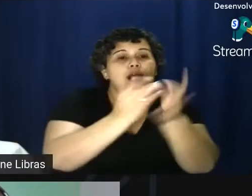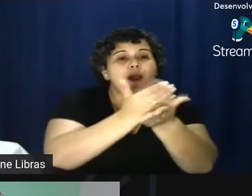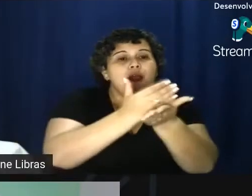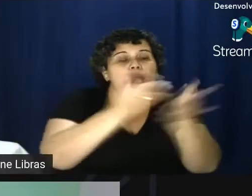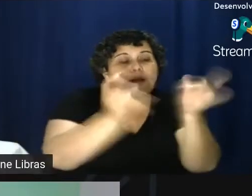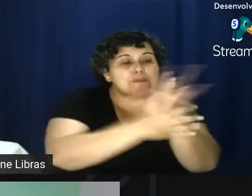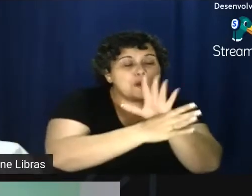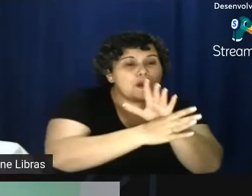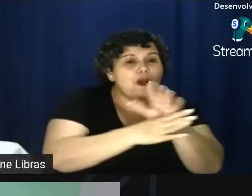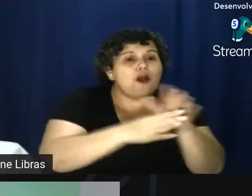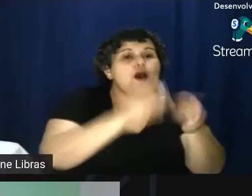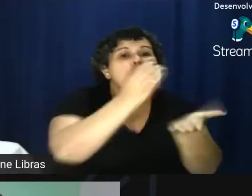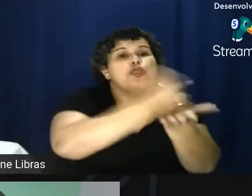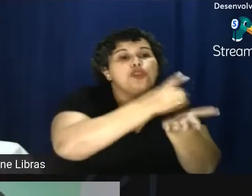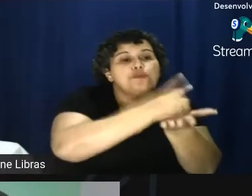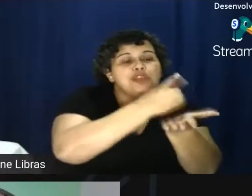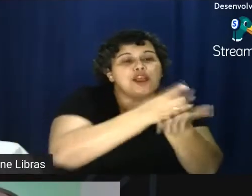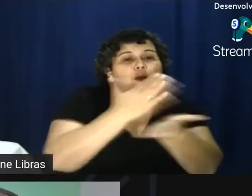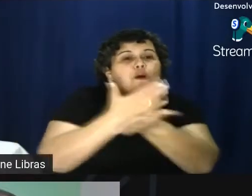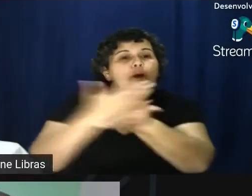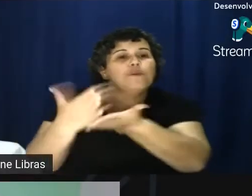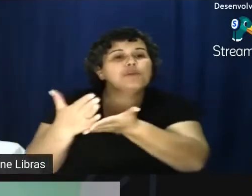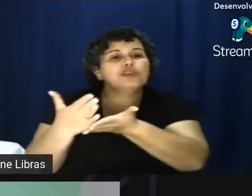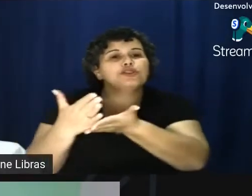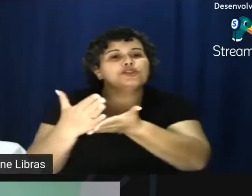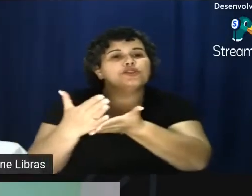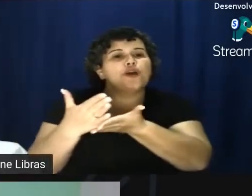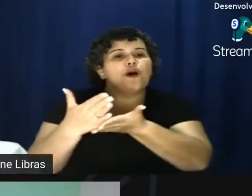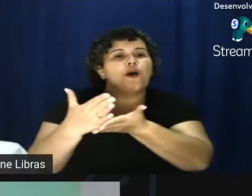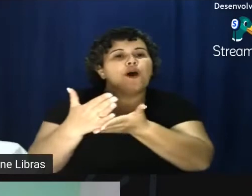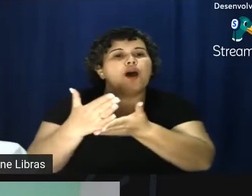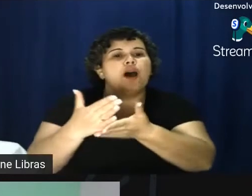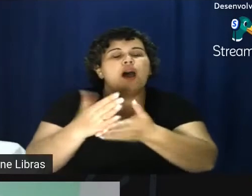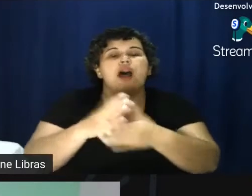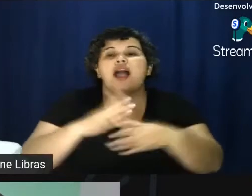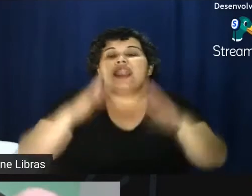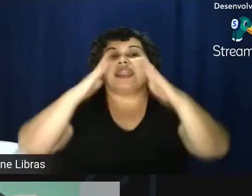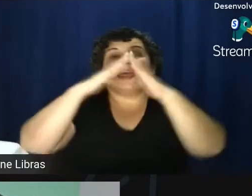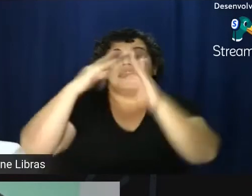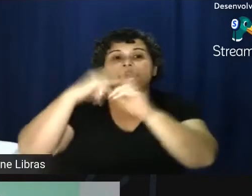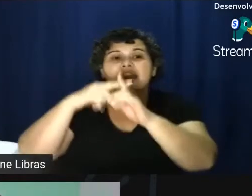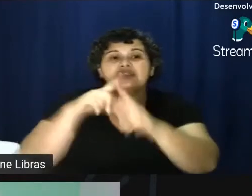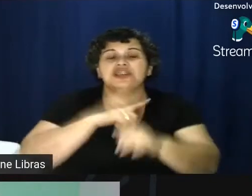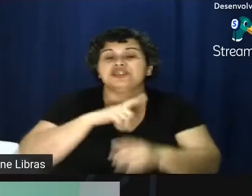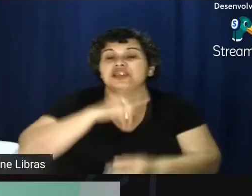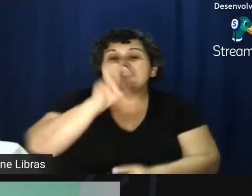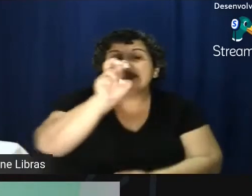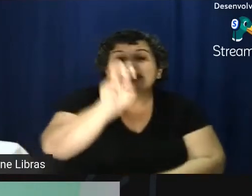doente. nossa. Nossa, aí eu falei assim, meu Deus, tem 5 surdos aqui na igreja, e